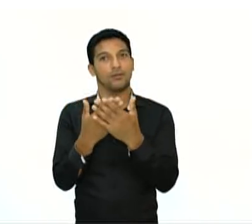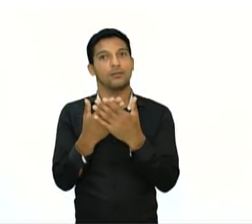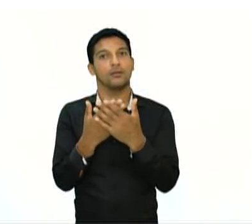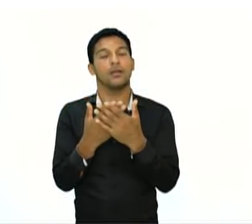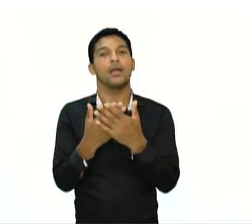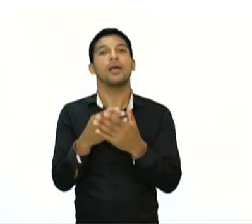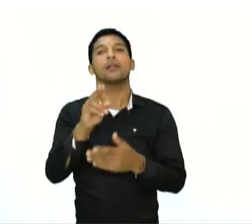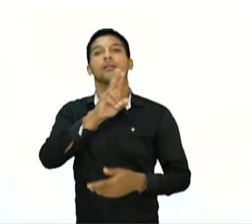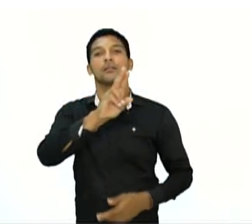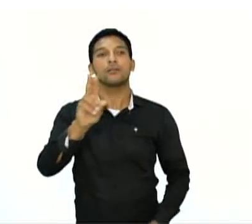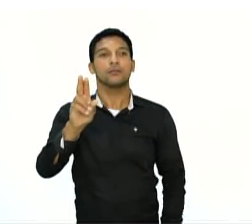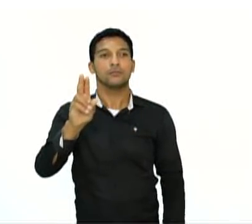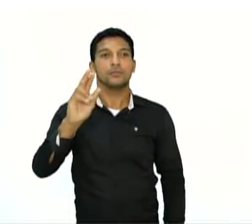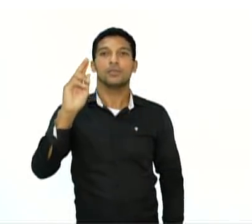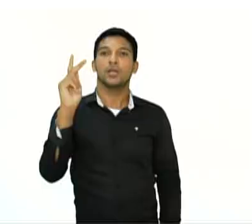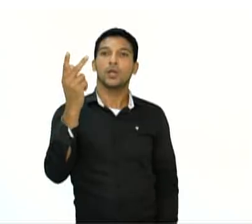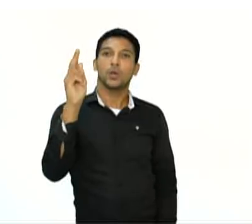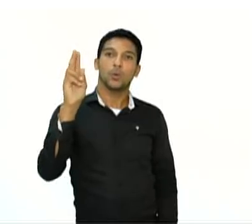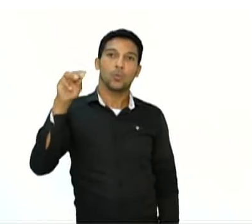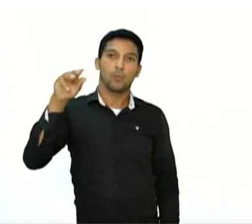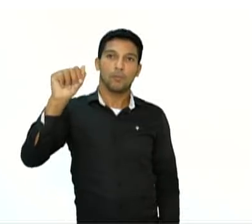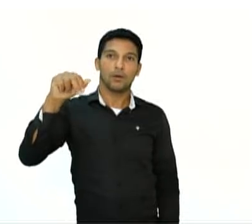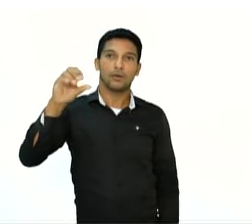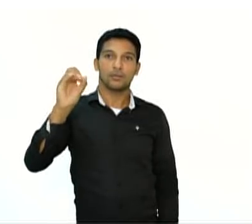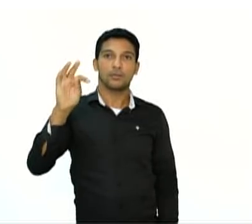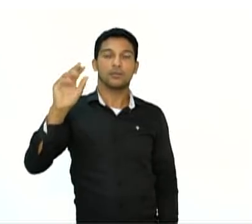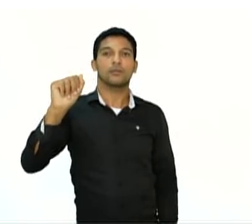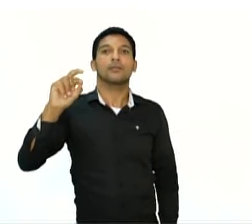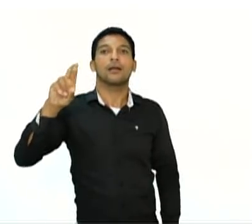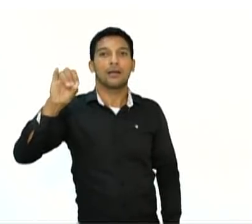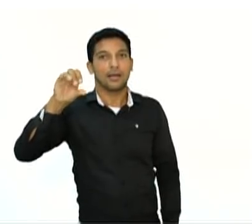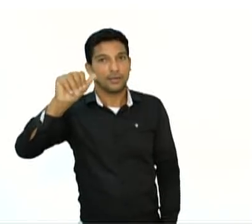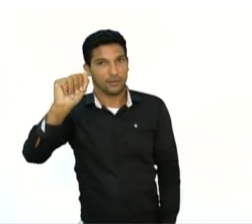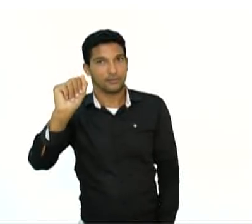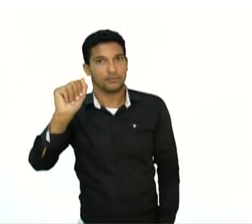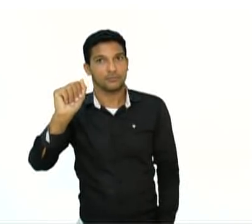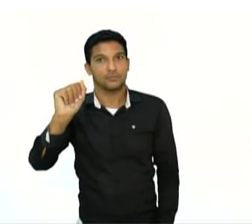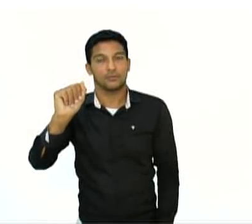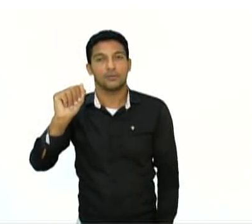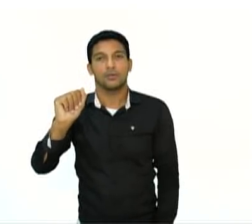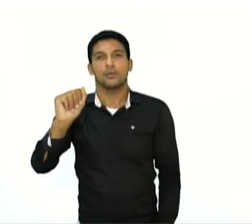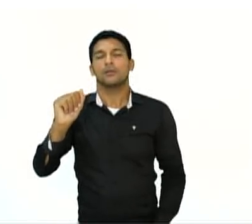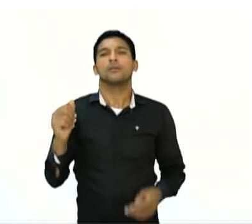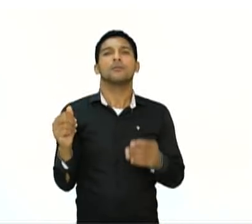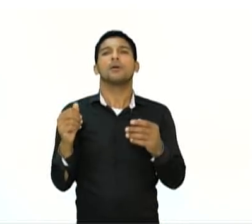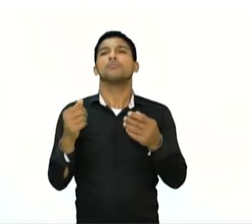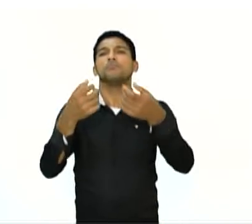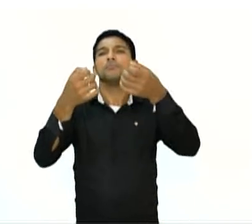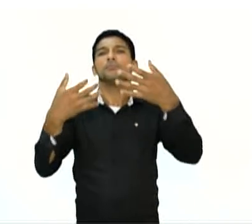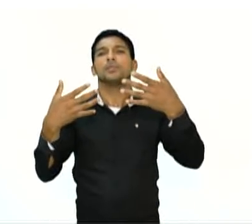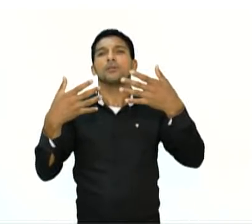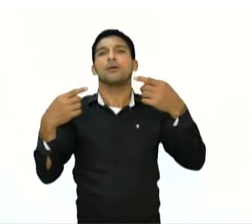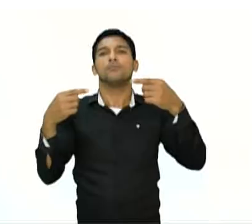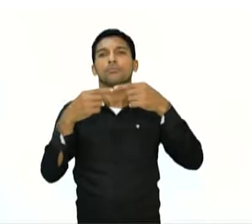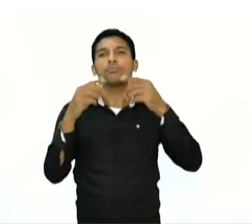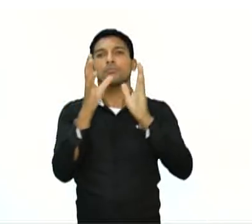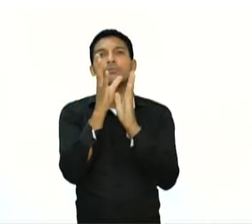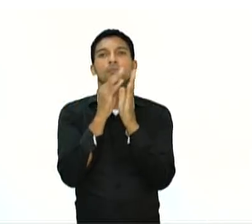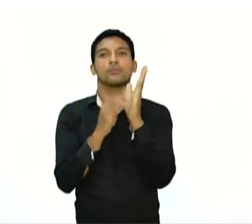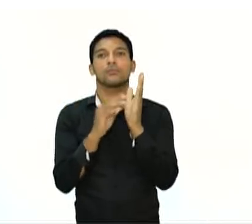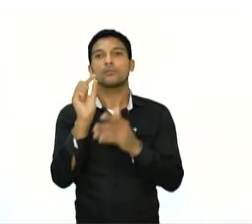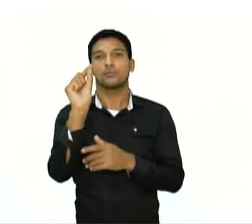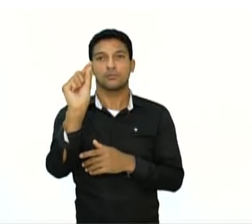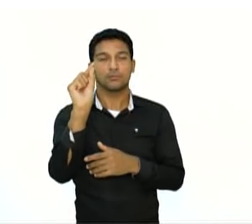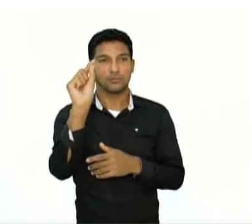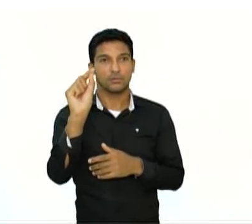de liberdade, defendendo ali o fim da escravidão, e o Clube Literário, onde se discutiam, se abordavam